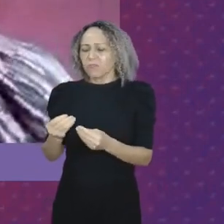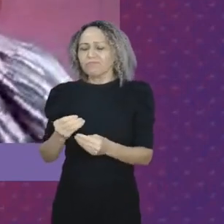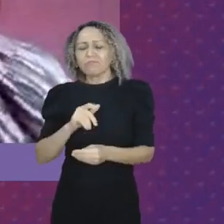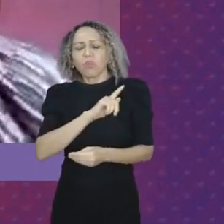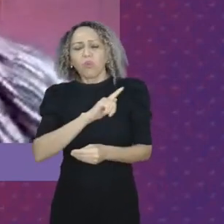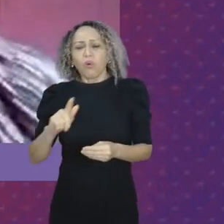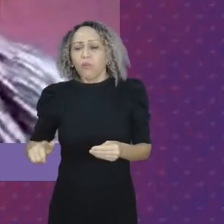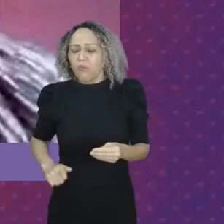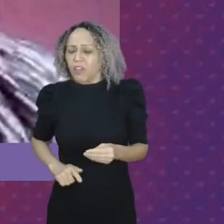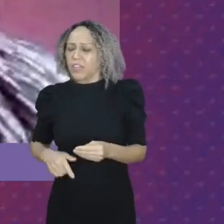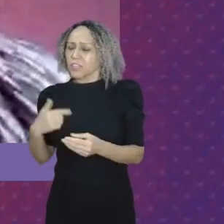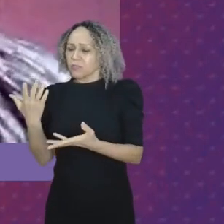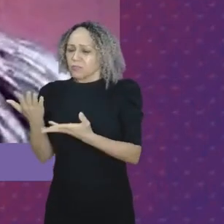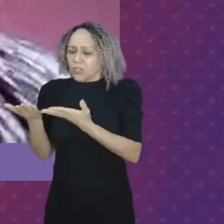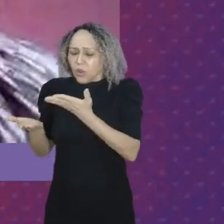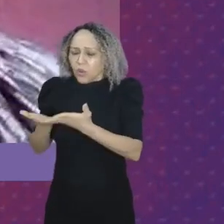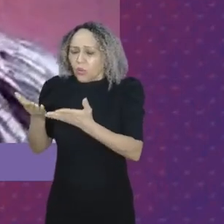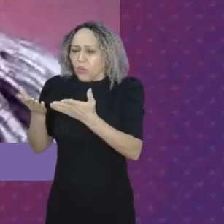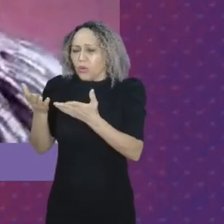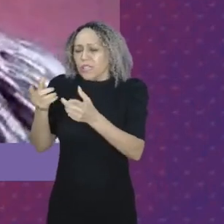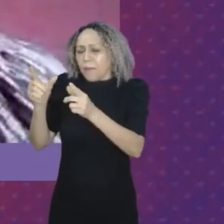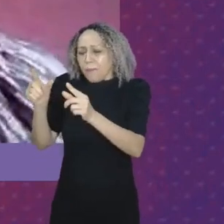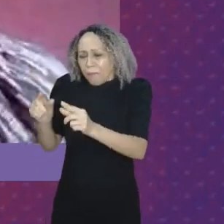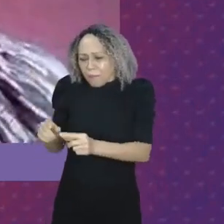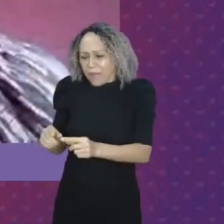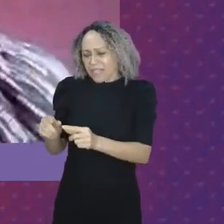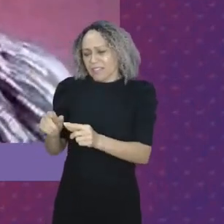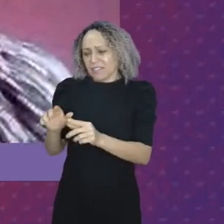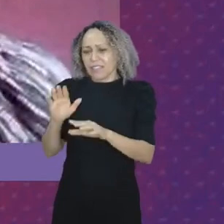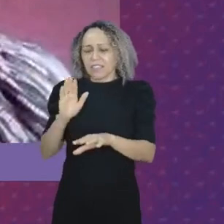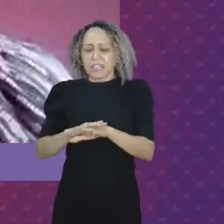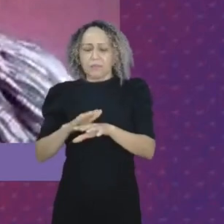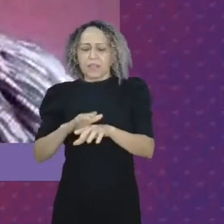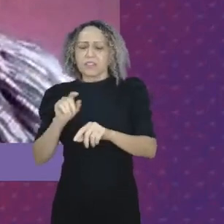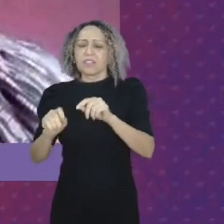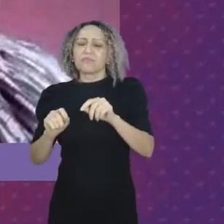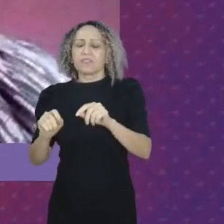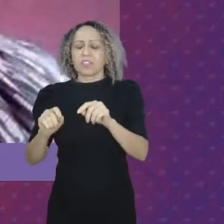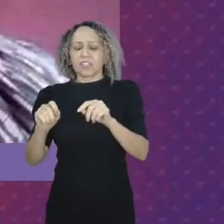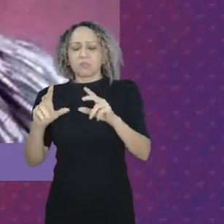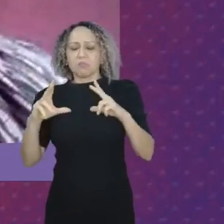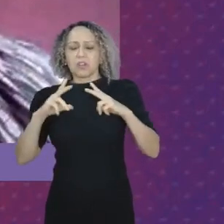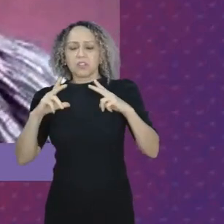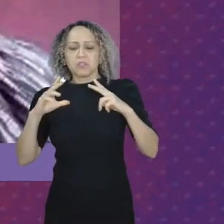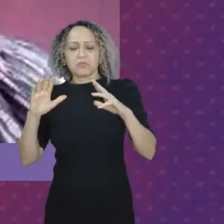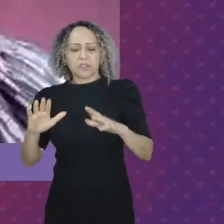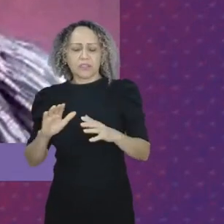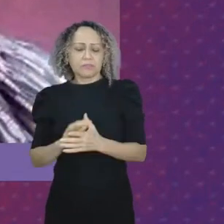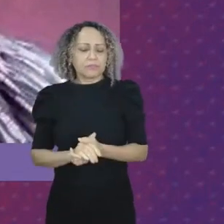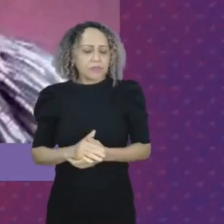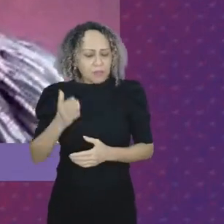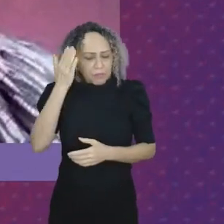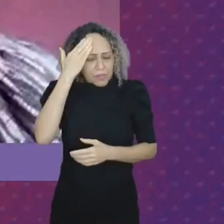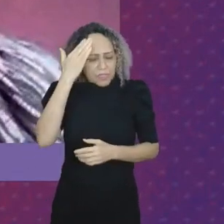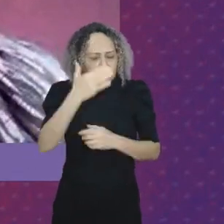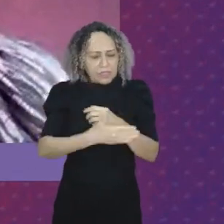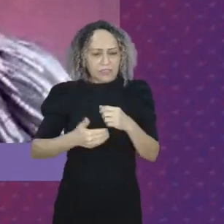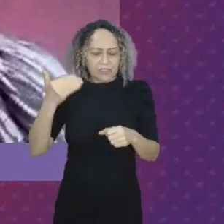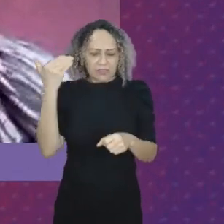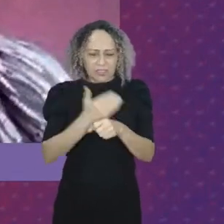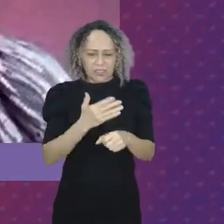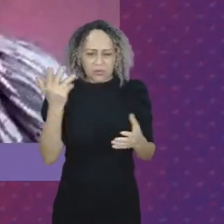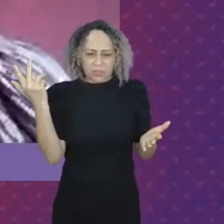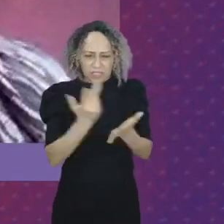reduzam desigualdades. Então, se a gente parar para pensar que desde o golpe contra a presidenta Dilma, o que nós tivemos